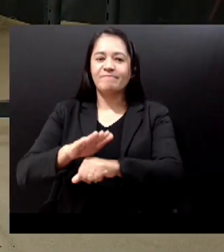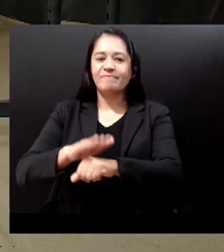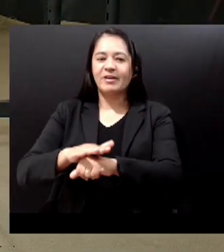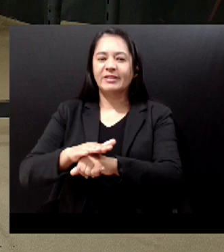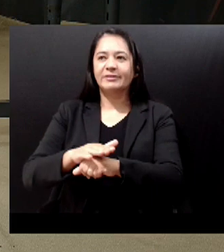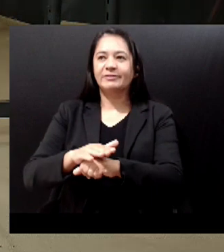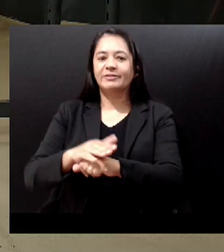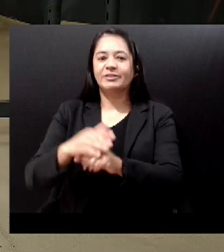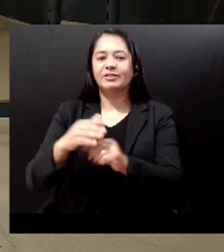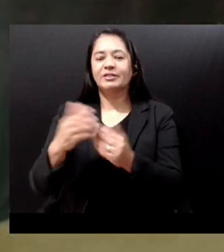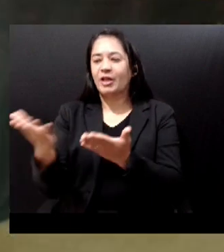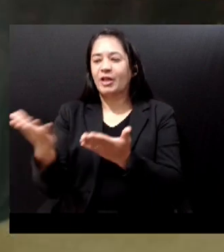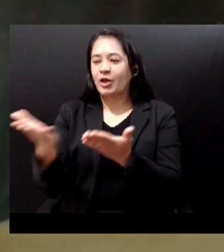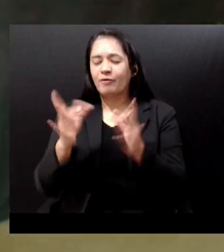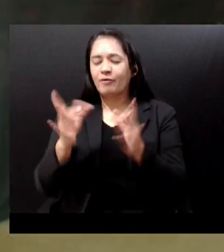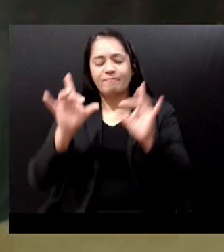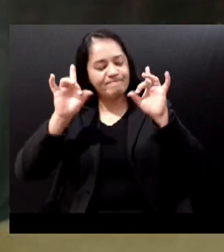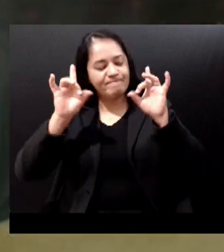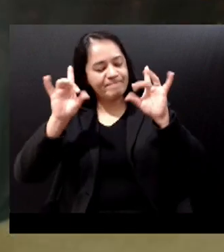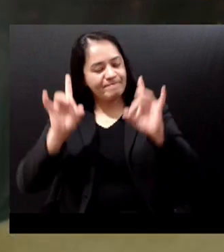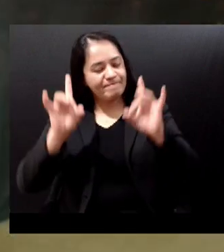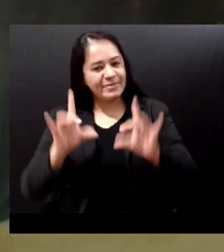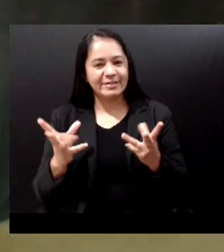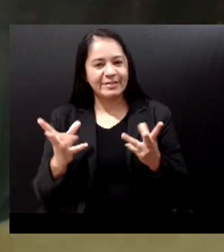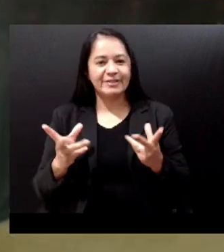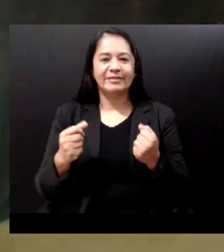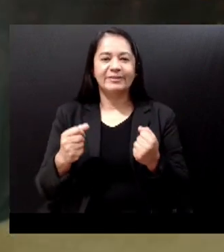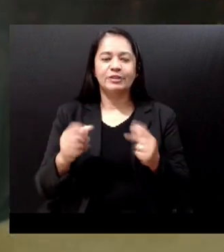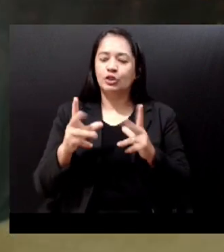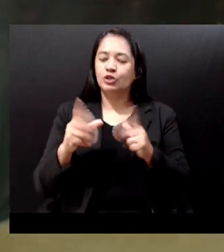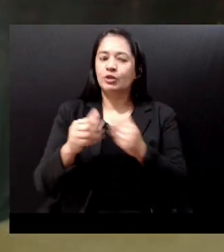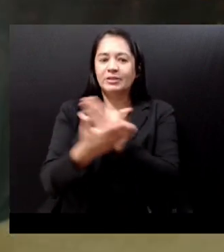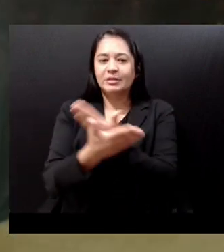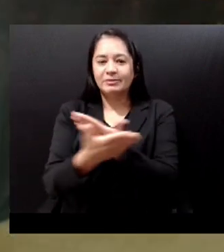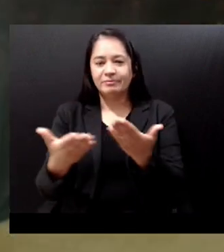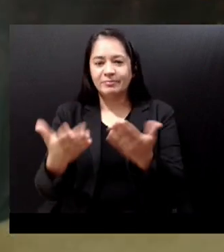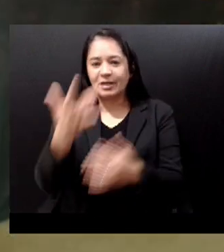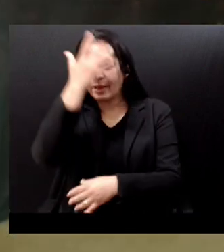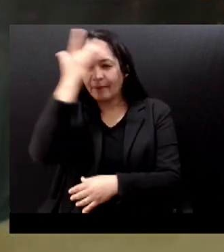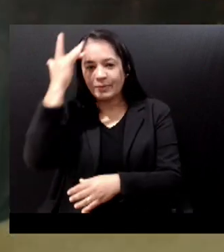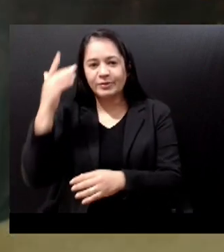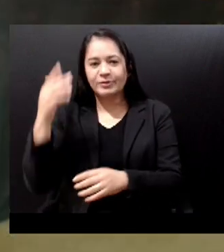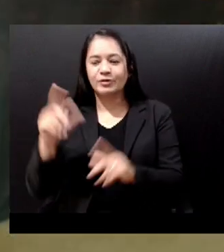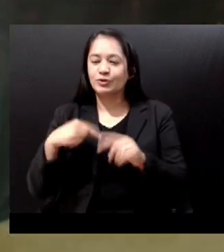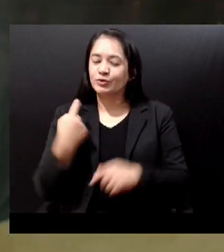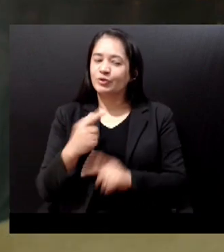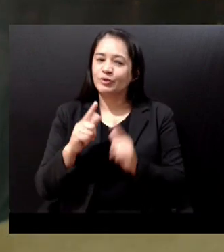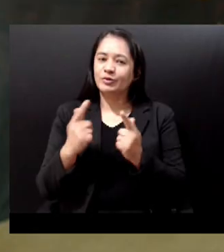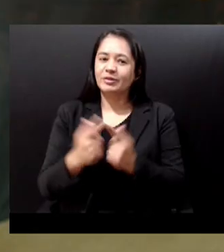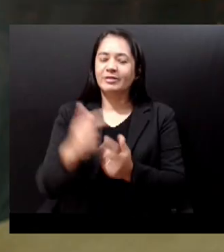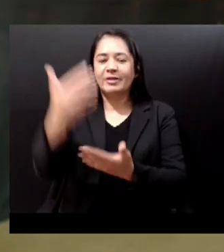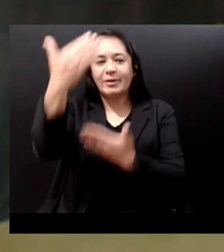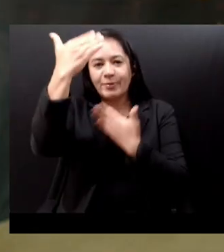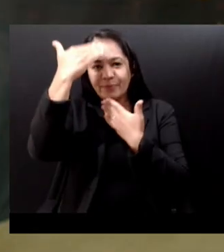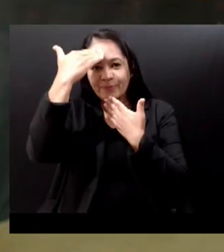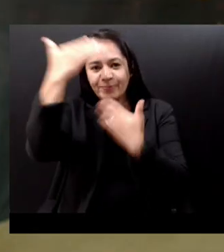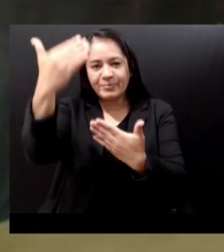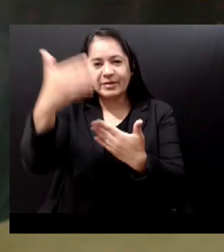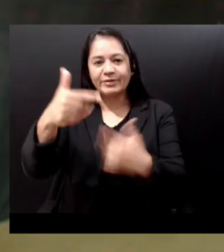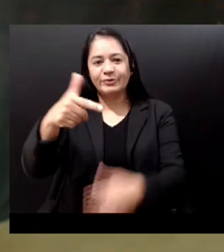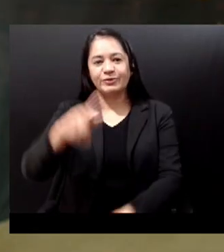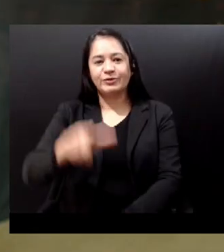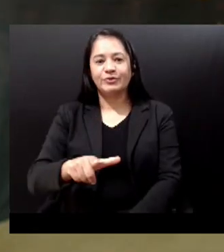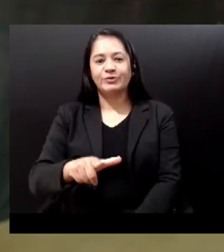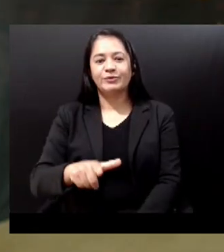convidados excelentes, a nossa técnica, todo mundo que faz parte aí do nosso grupo. Então, obrigada mais uma vez. A gente